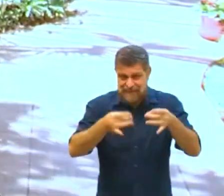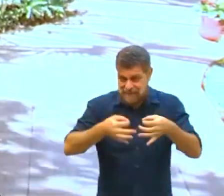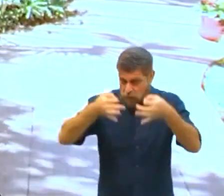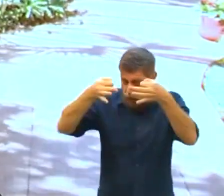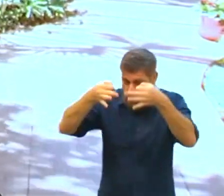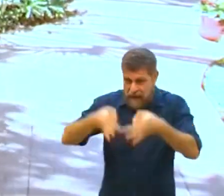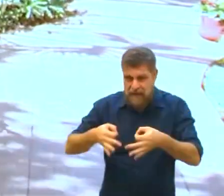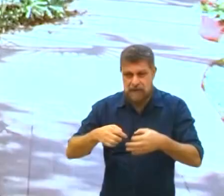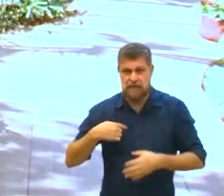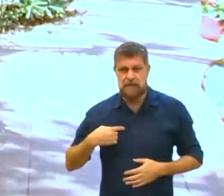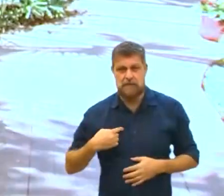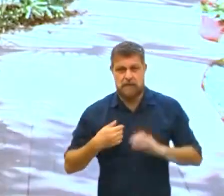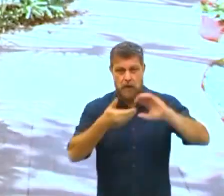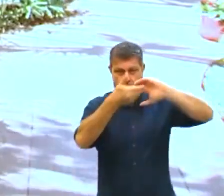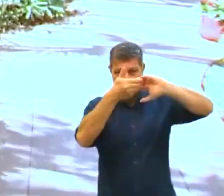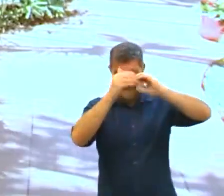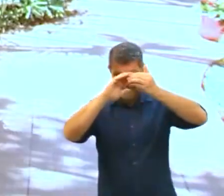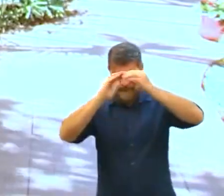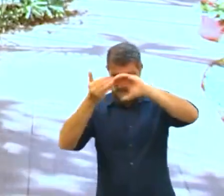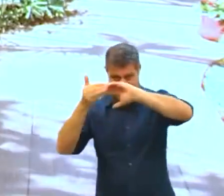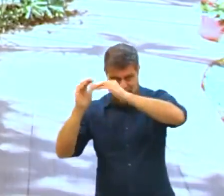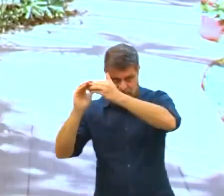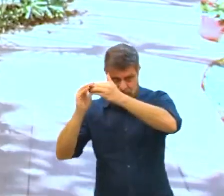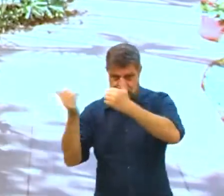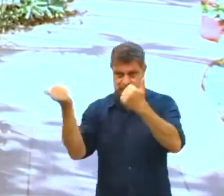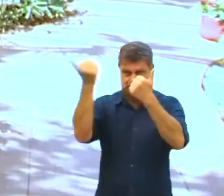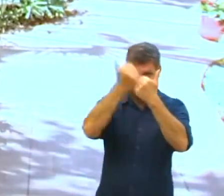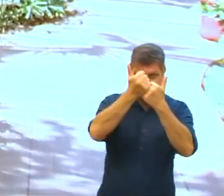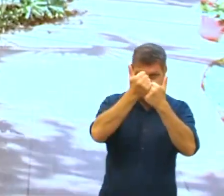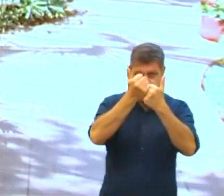muito séria em toda a parte do telhado,